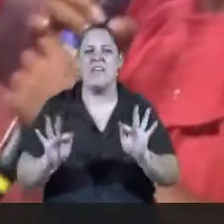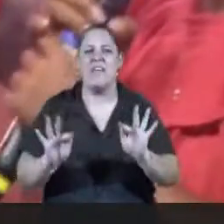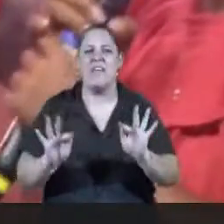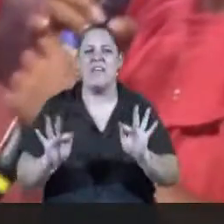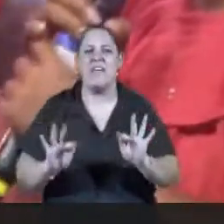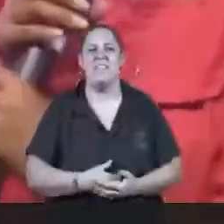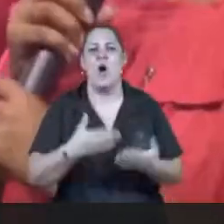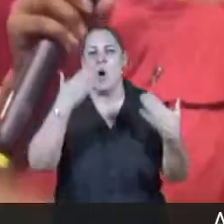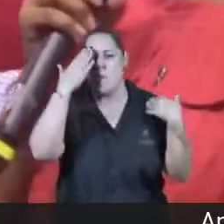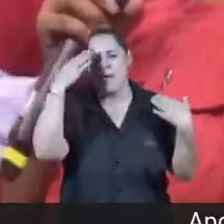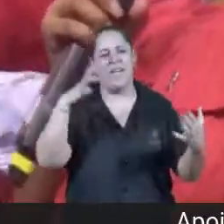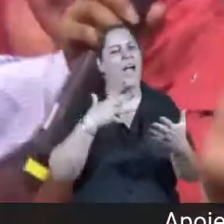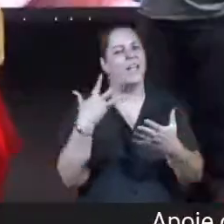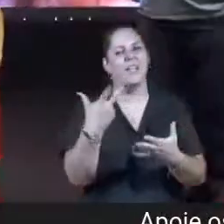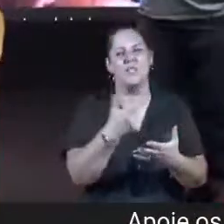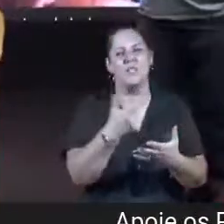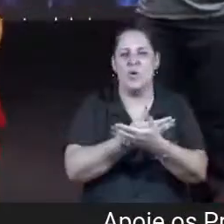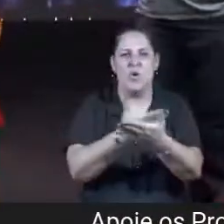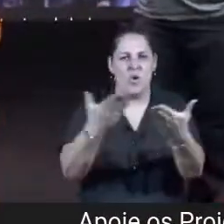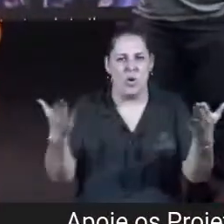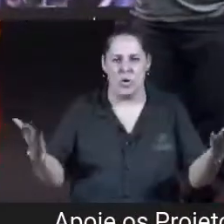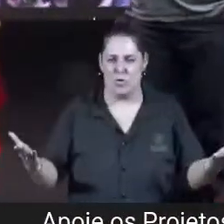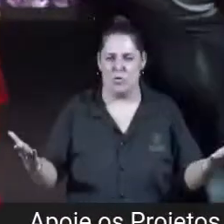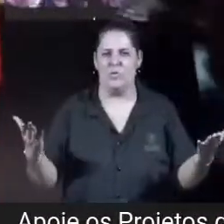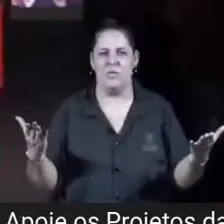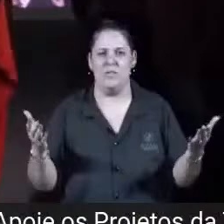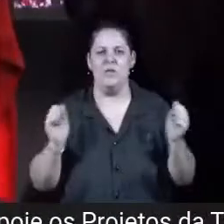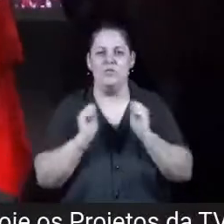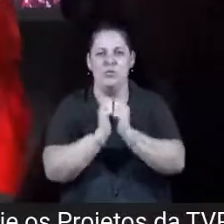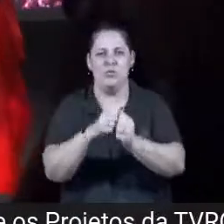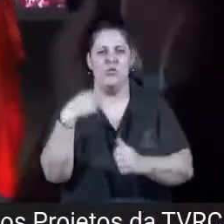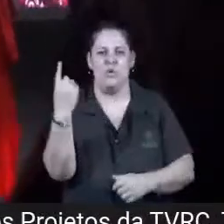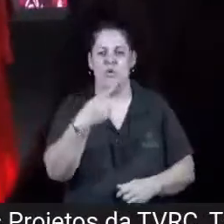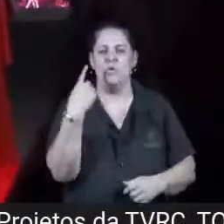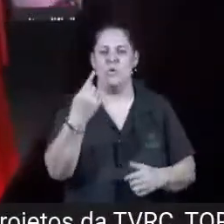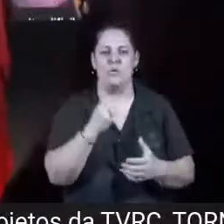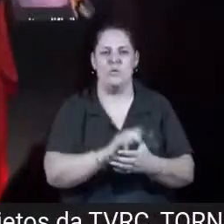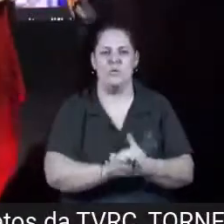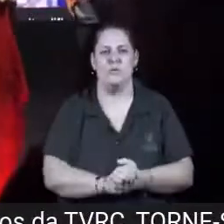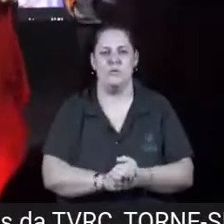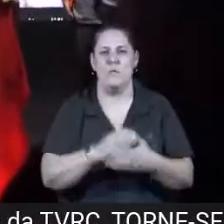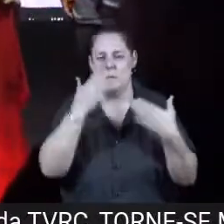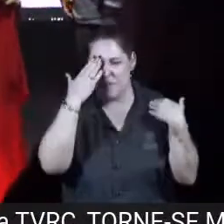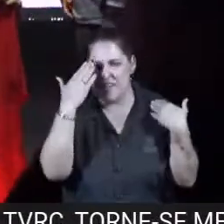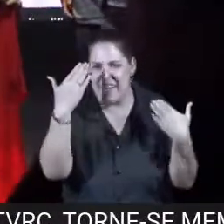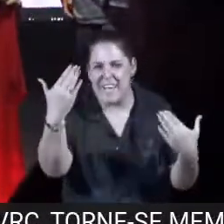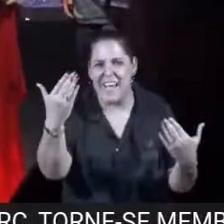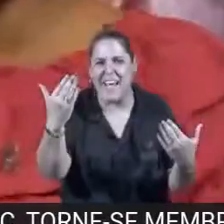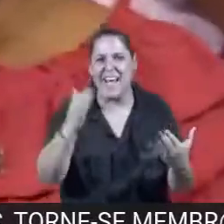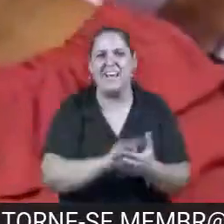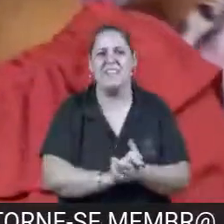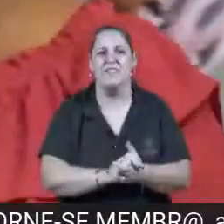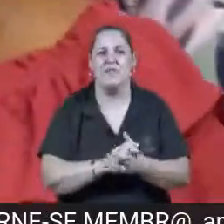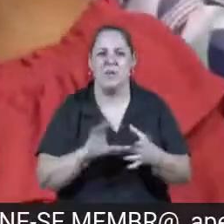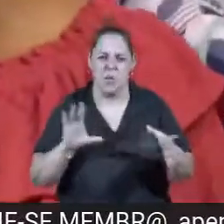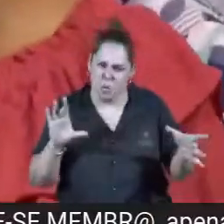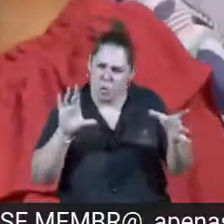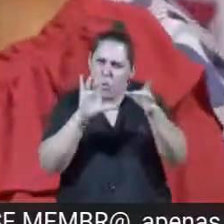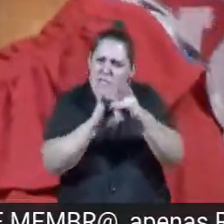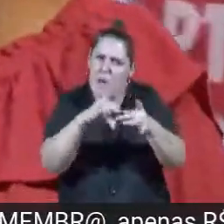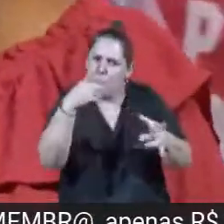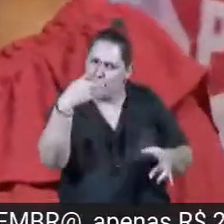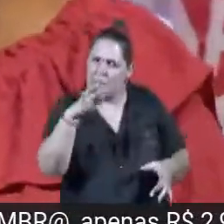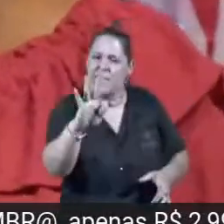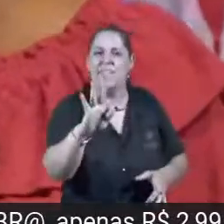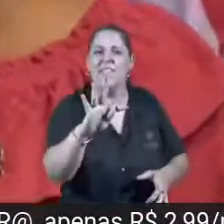muito obrigada a todos e a todas que acompanharam essa transmissão. Tamo junto. Felice ao Partido dos